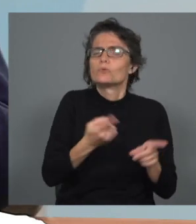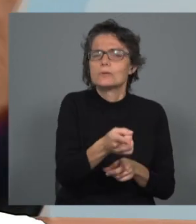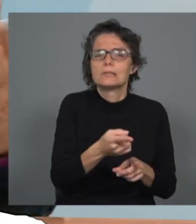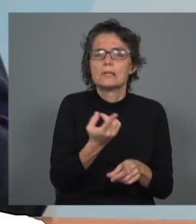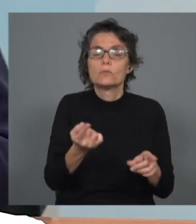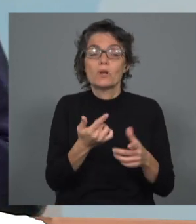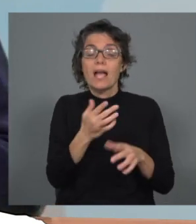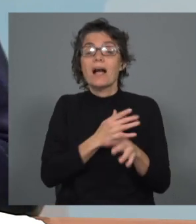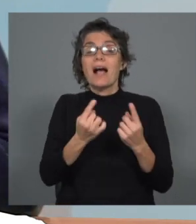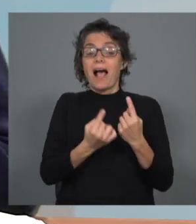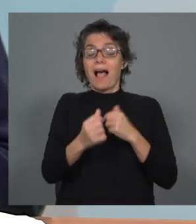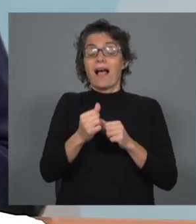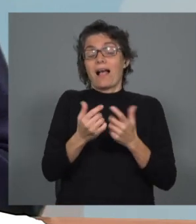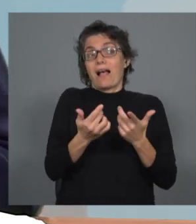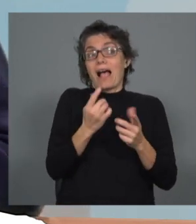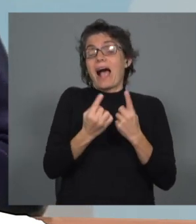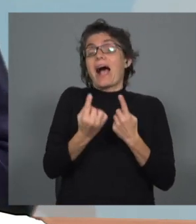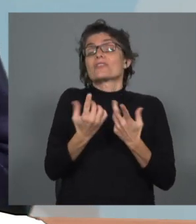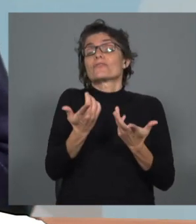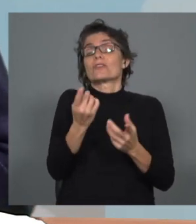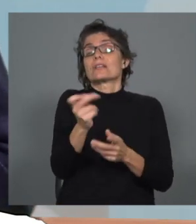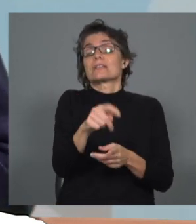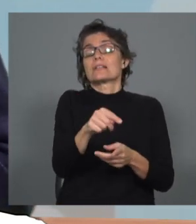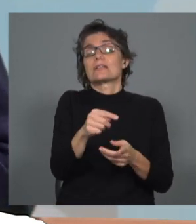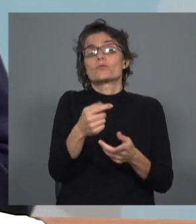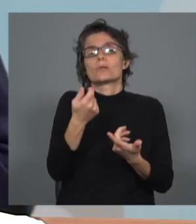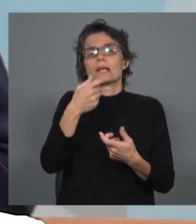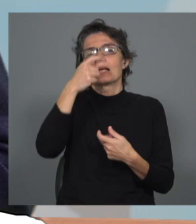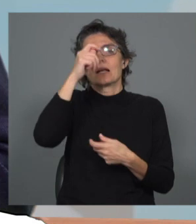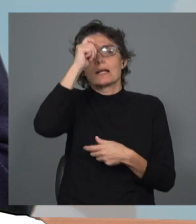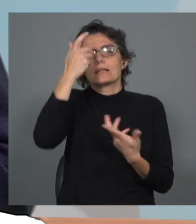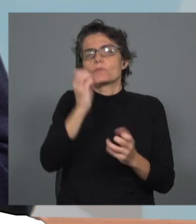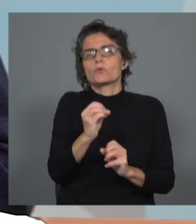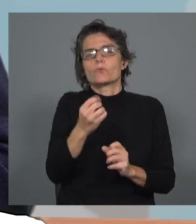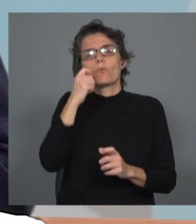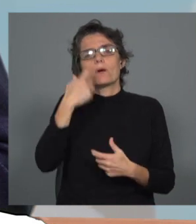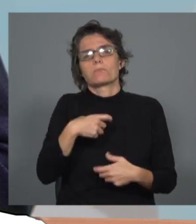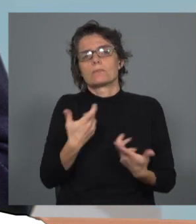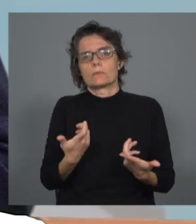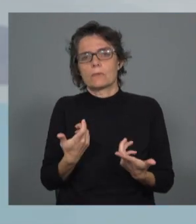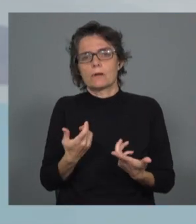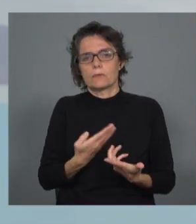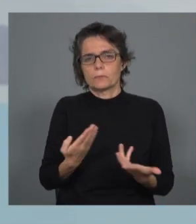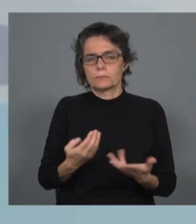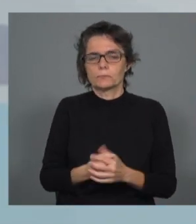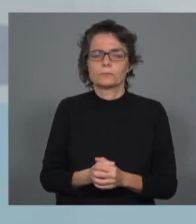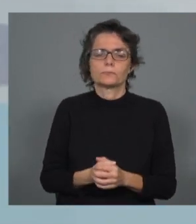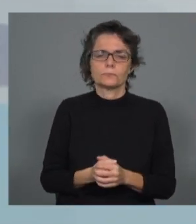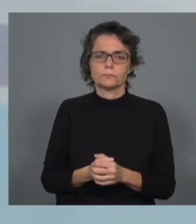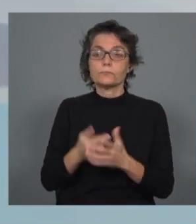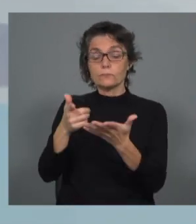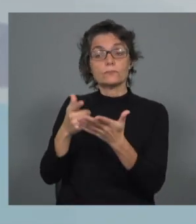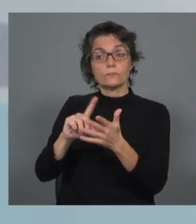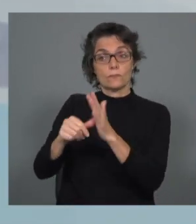justiça, de desrespeito pelos direitos humanos. E felizmente também que essa distinção ajuda a que esses projetos